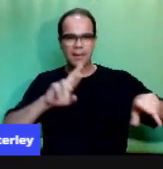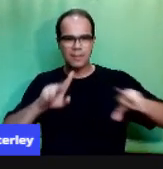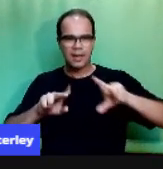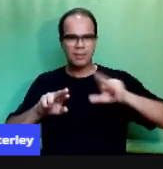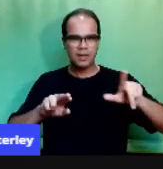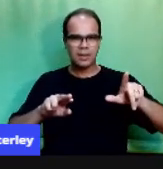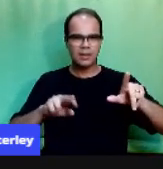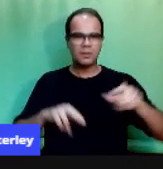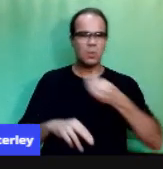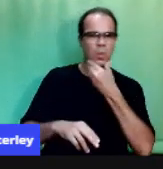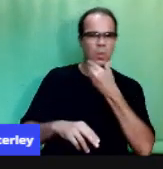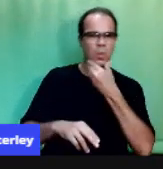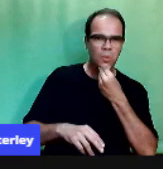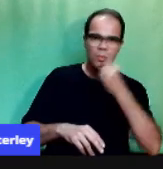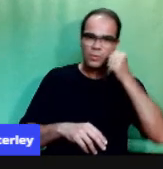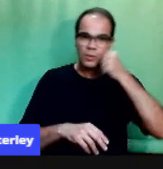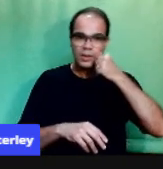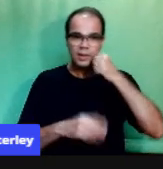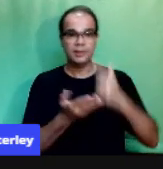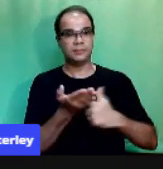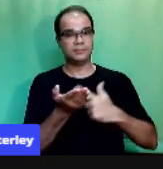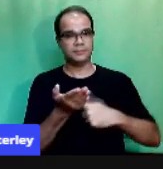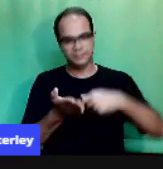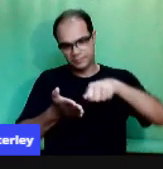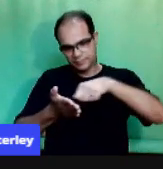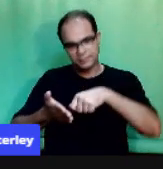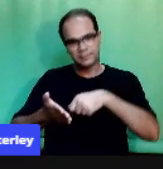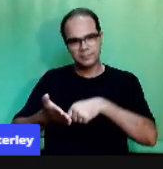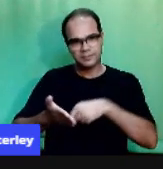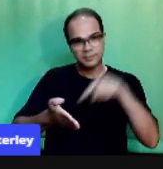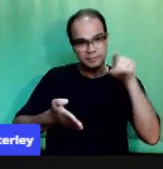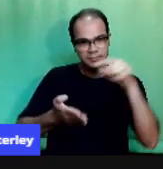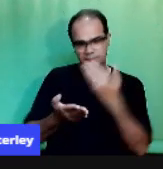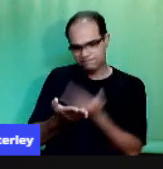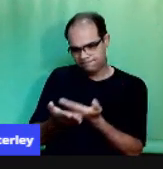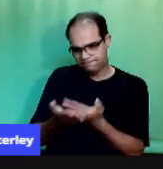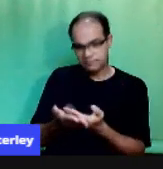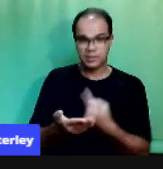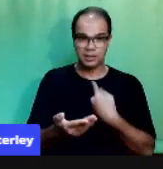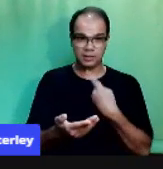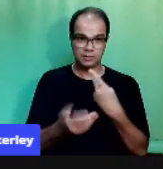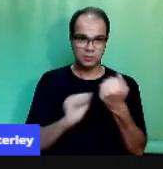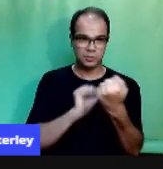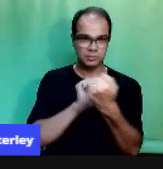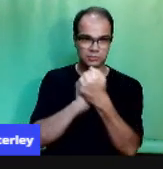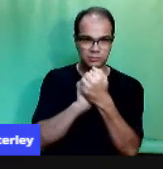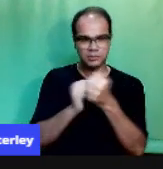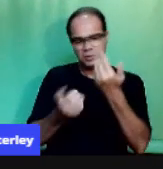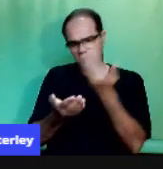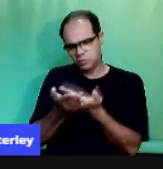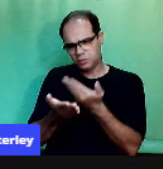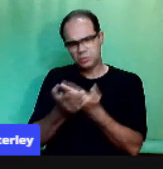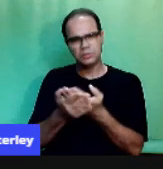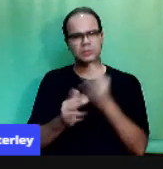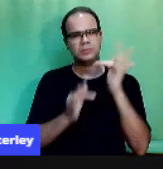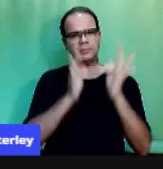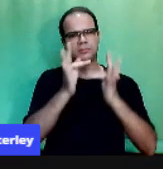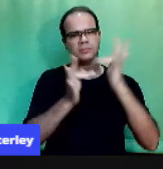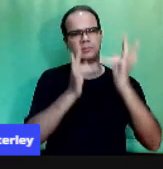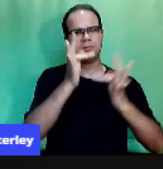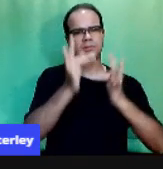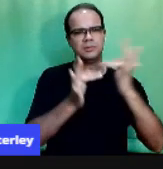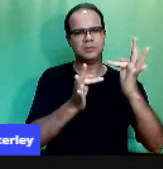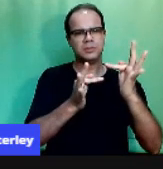autores para que nós possamos entender um pouquinho mais das tecnologias